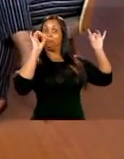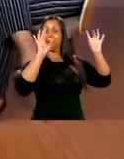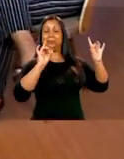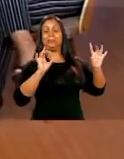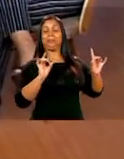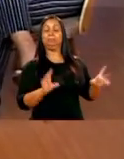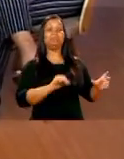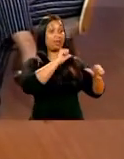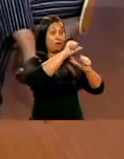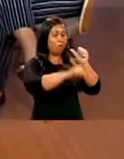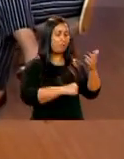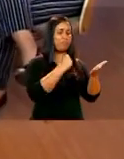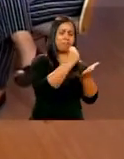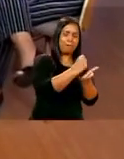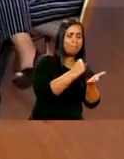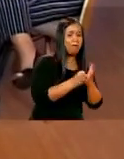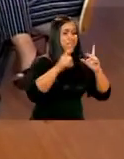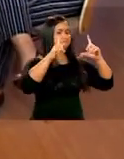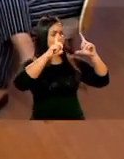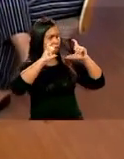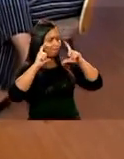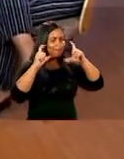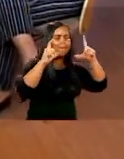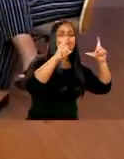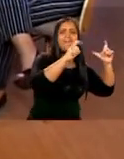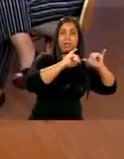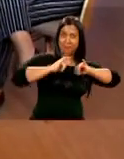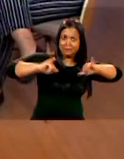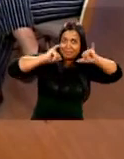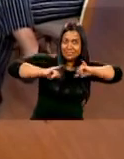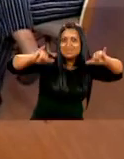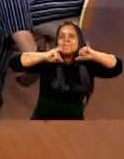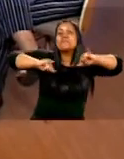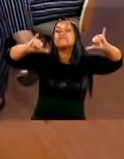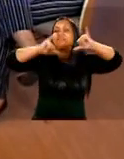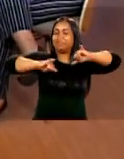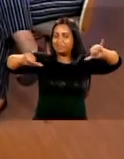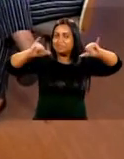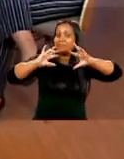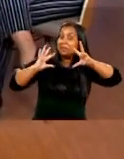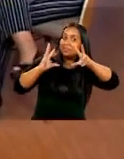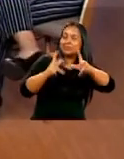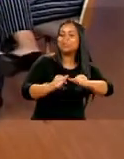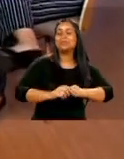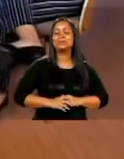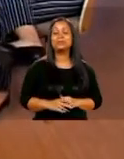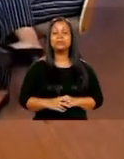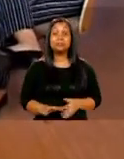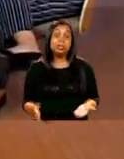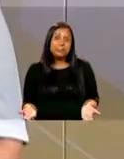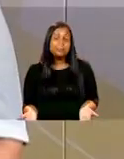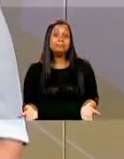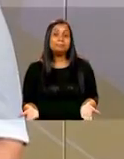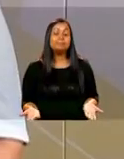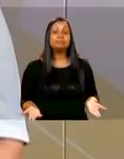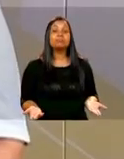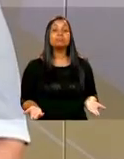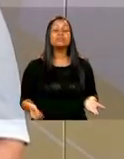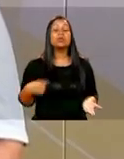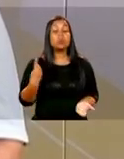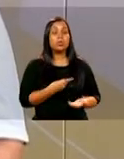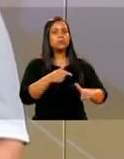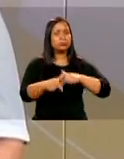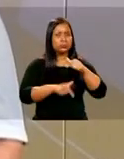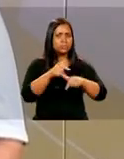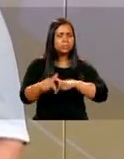mesmo, renova o convênio, tira foto, faz toda aquela divulgação para a população, né?